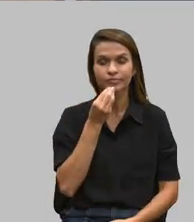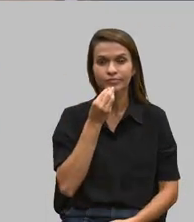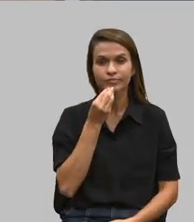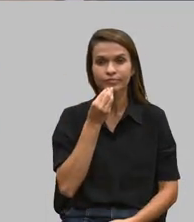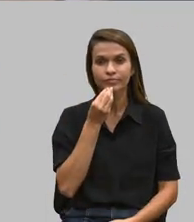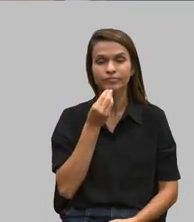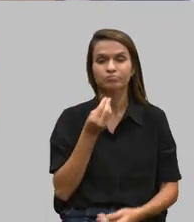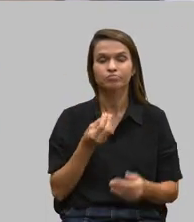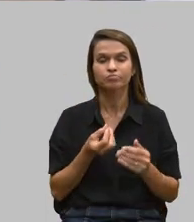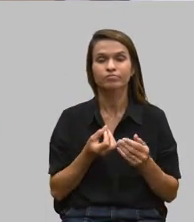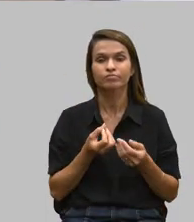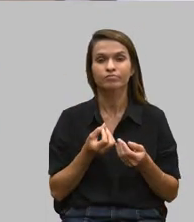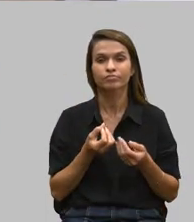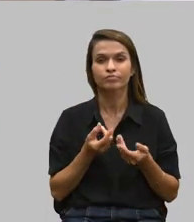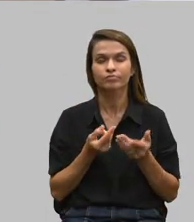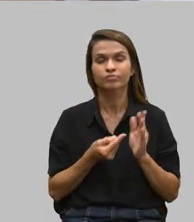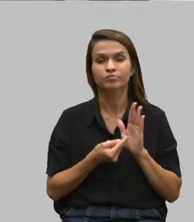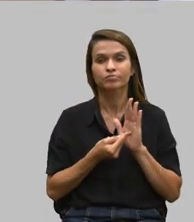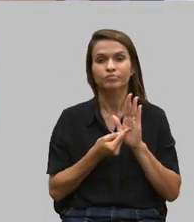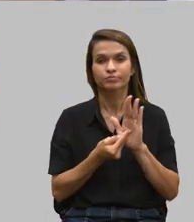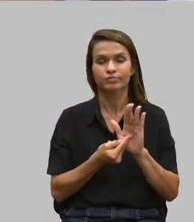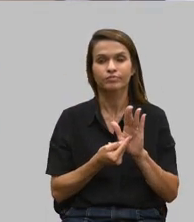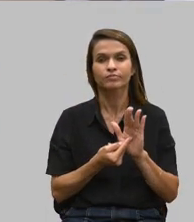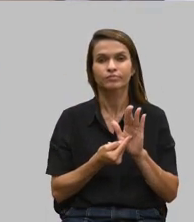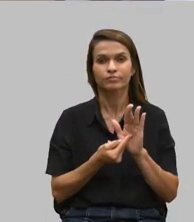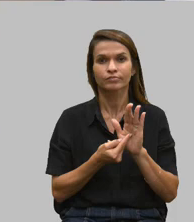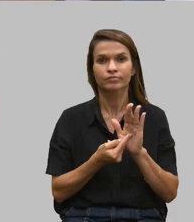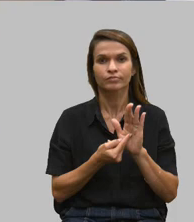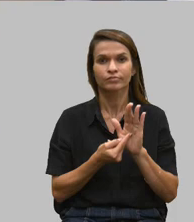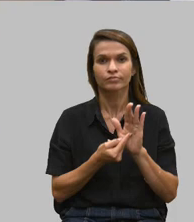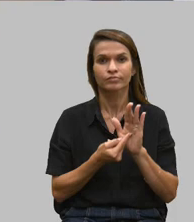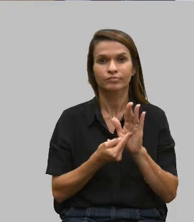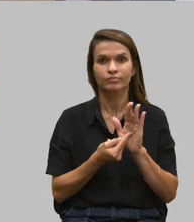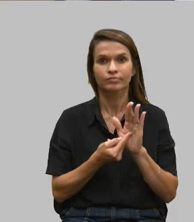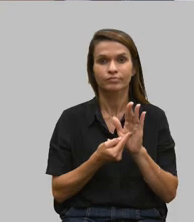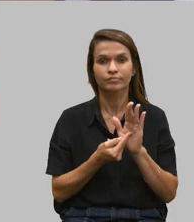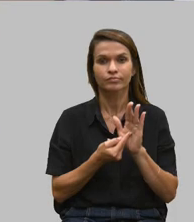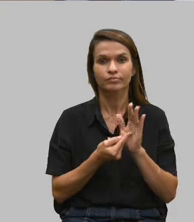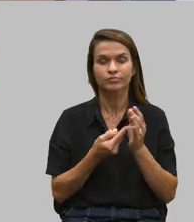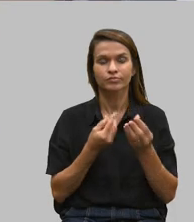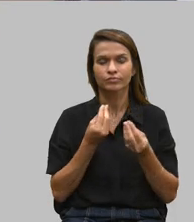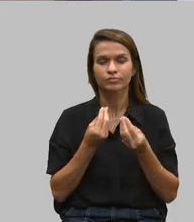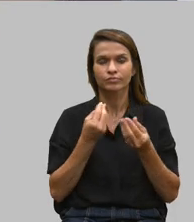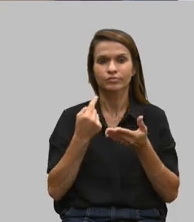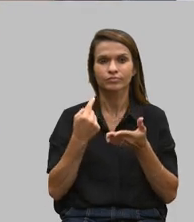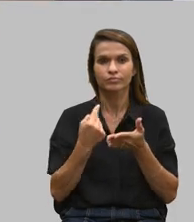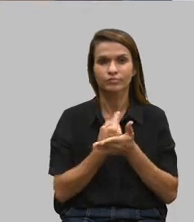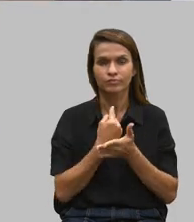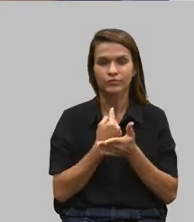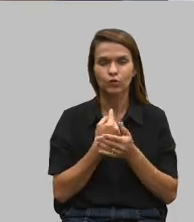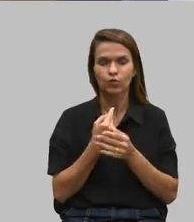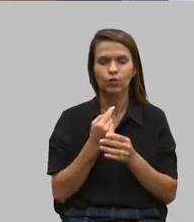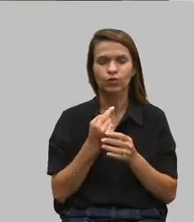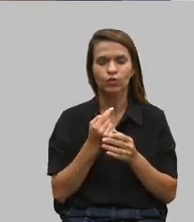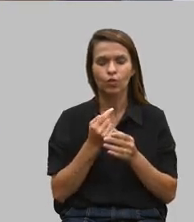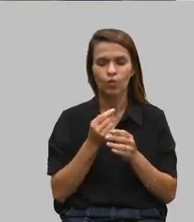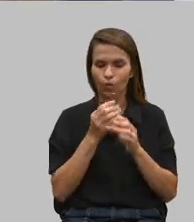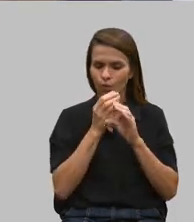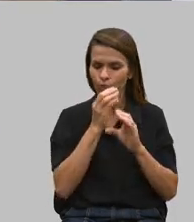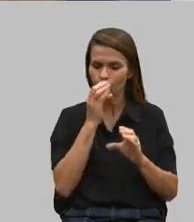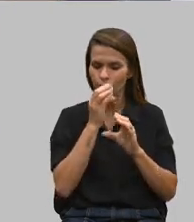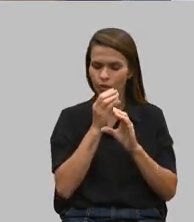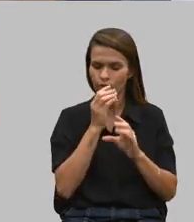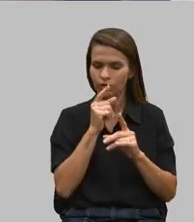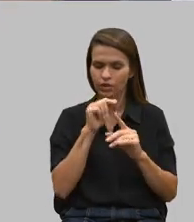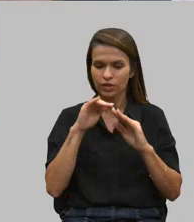um lução do lucid uma parte da da pergunta que quanto a triagem nas escolas